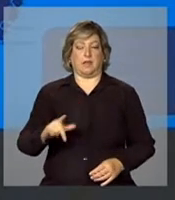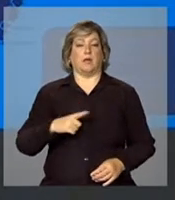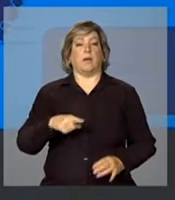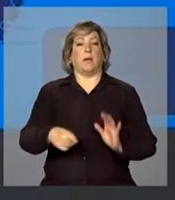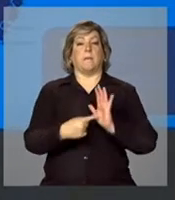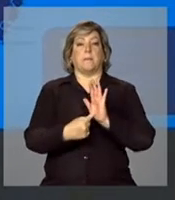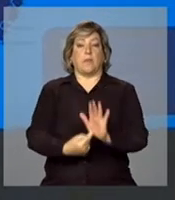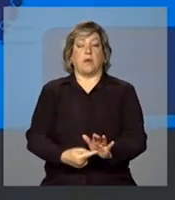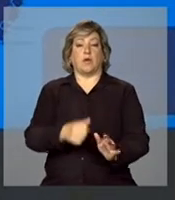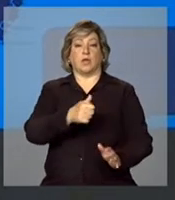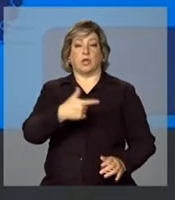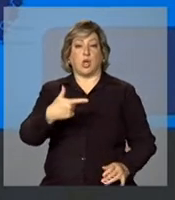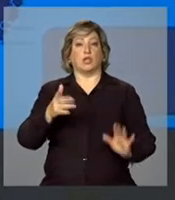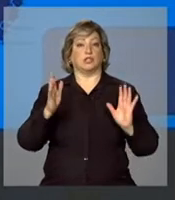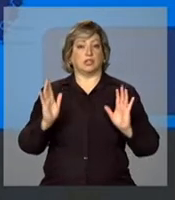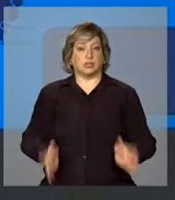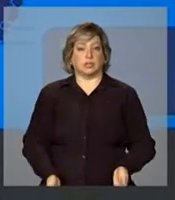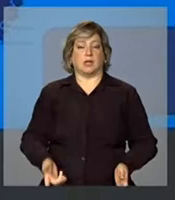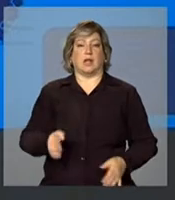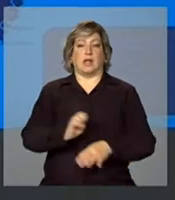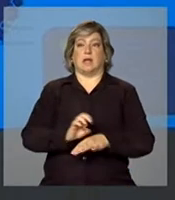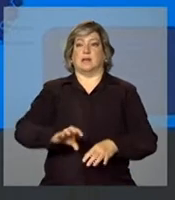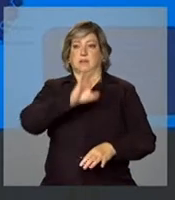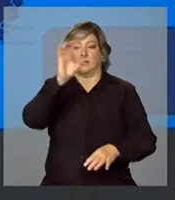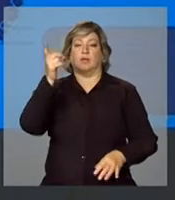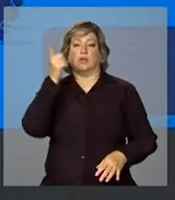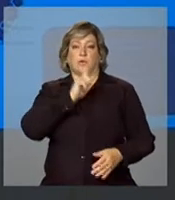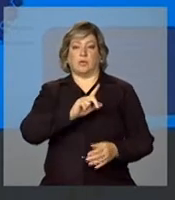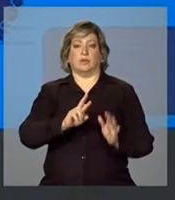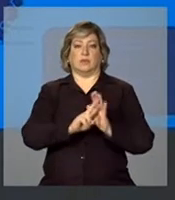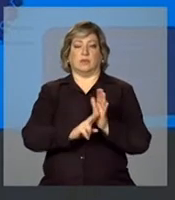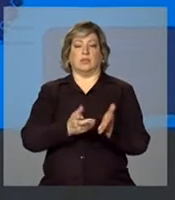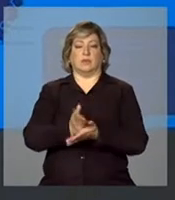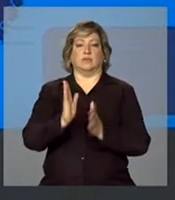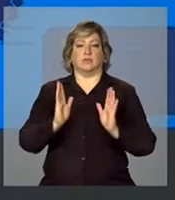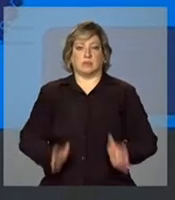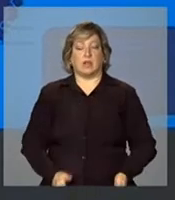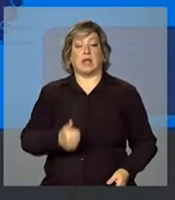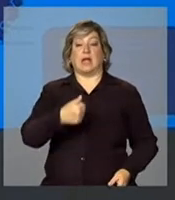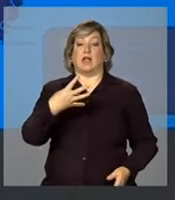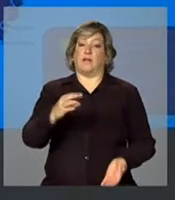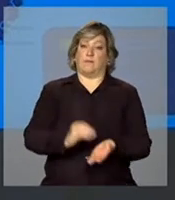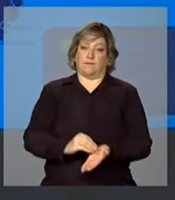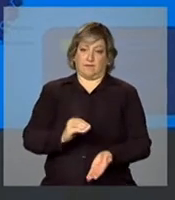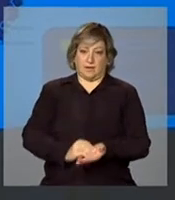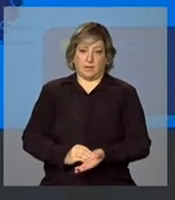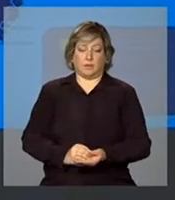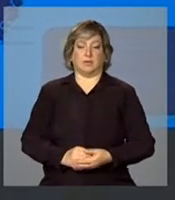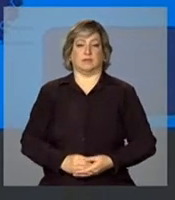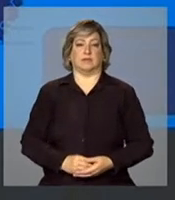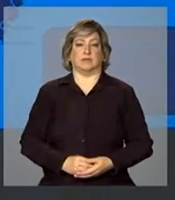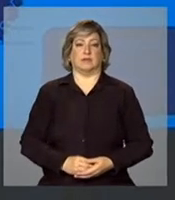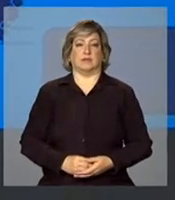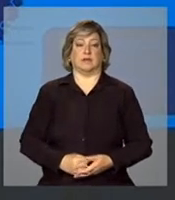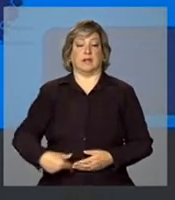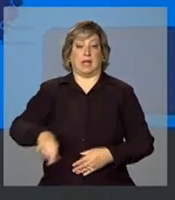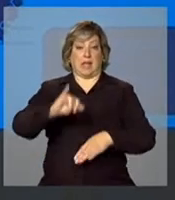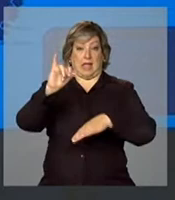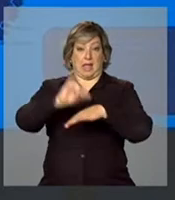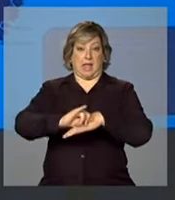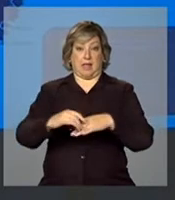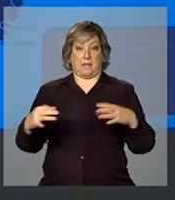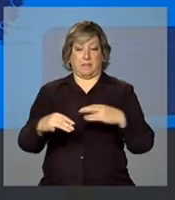12 já regulamentaram, 12 estados já regulamentaram e 14 ainda não regulamentaram. No que tange às capitais, 10